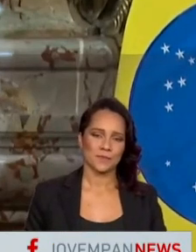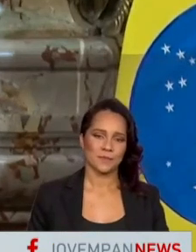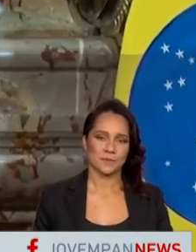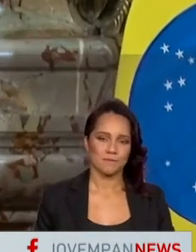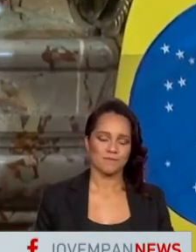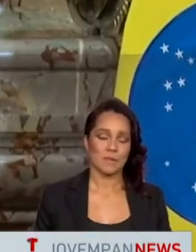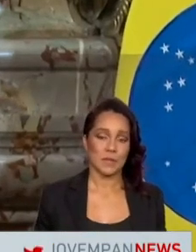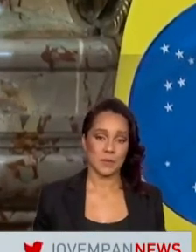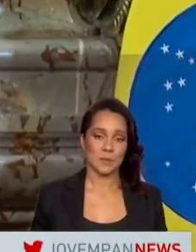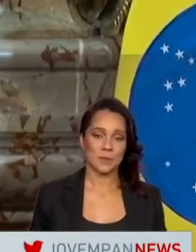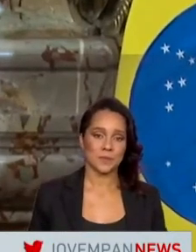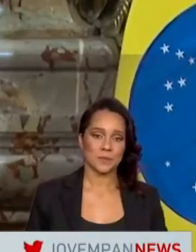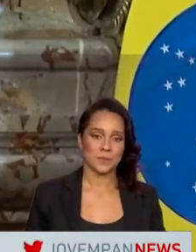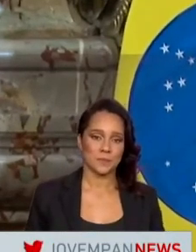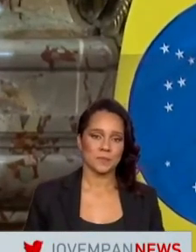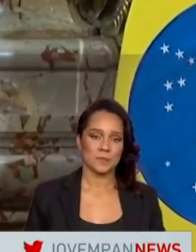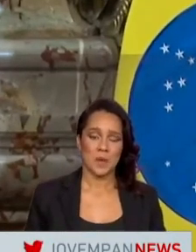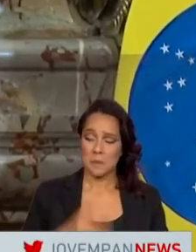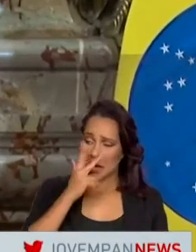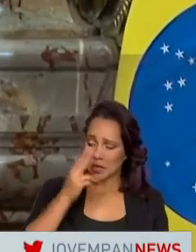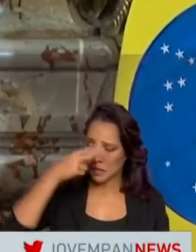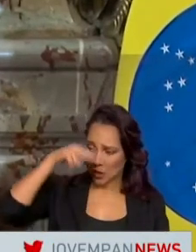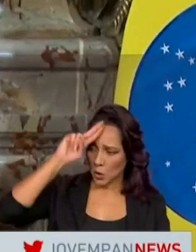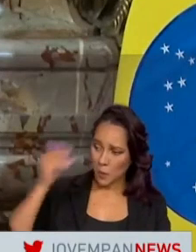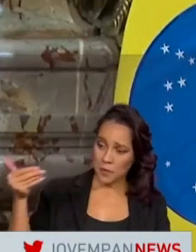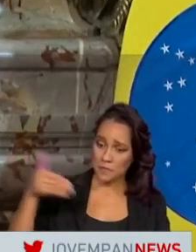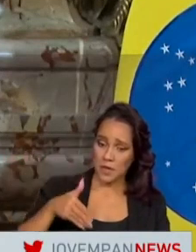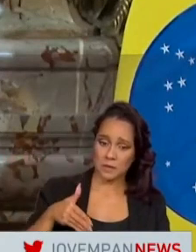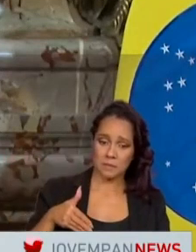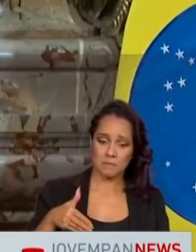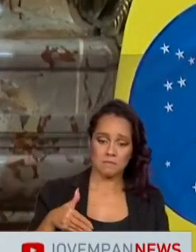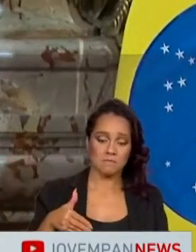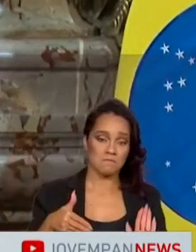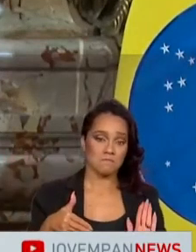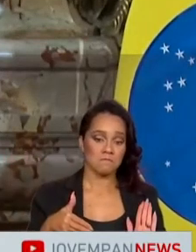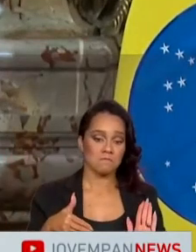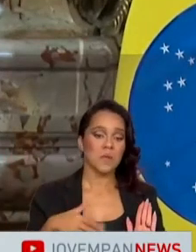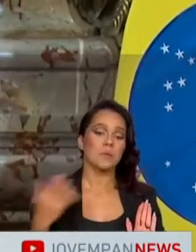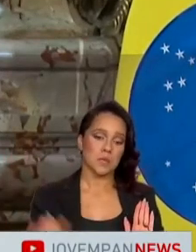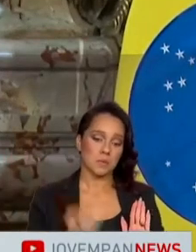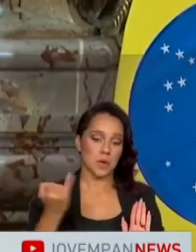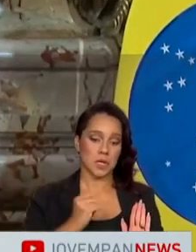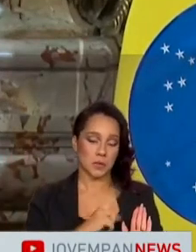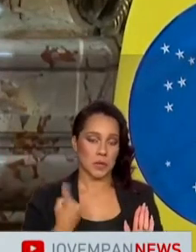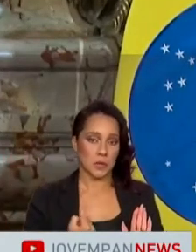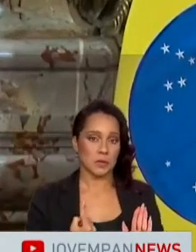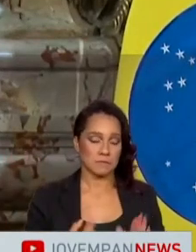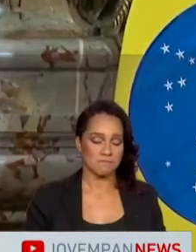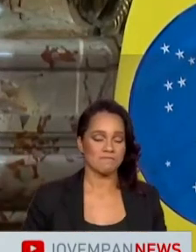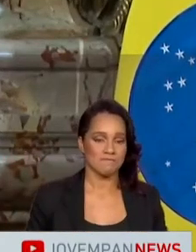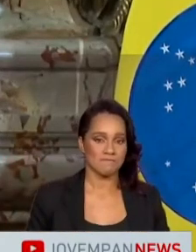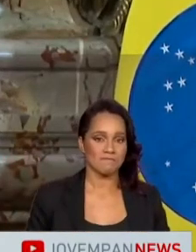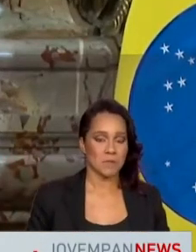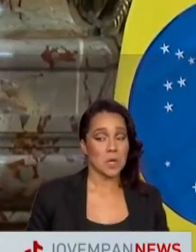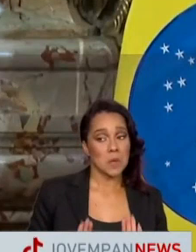nisso. Portanto, me parece que Cuba vem. Me parece que Cuba vem. Muito importante para nós. Isso é muito importante para